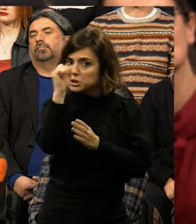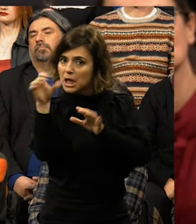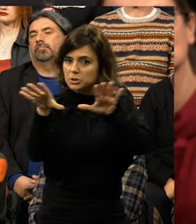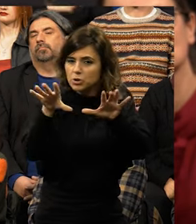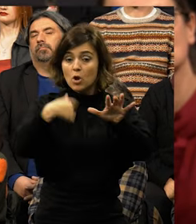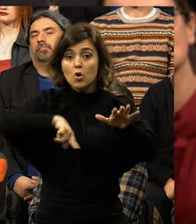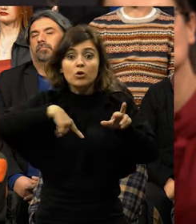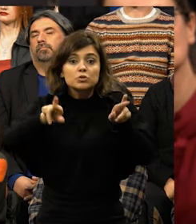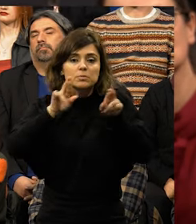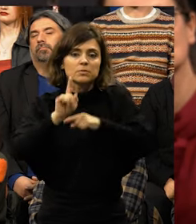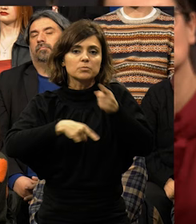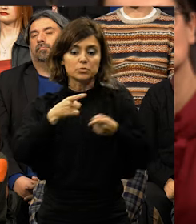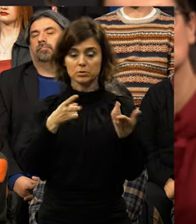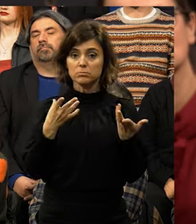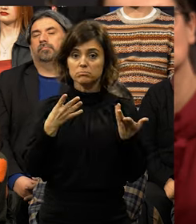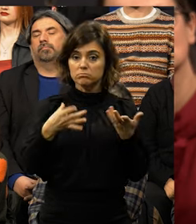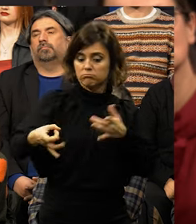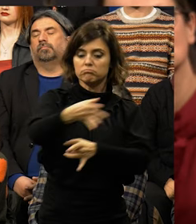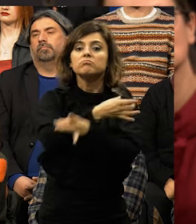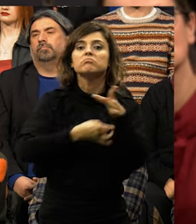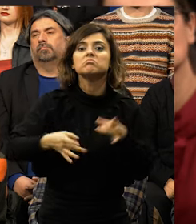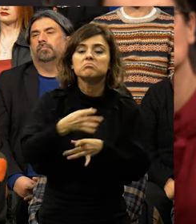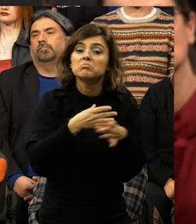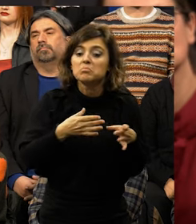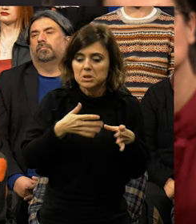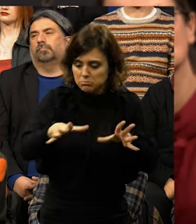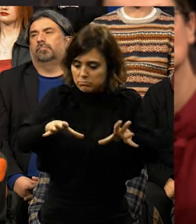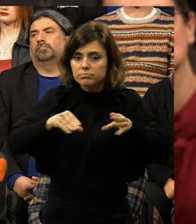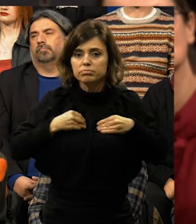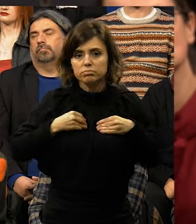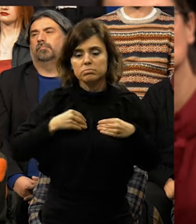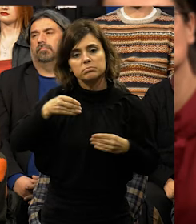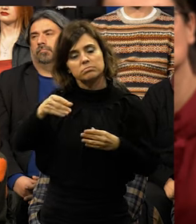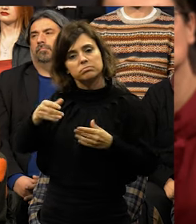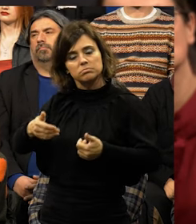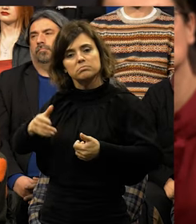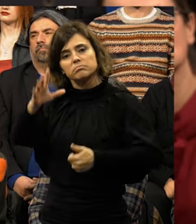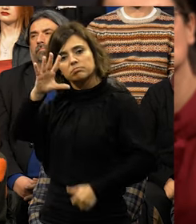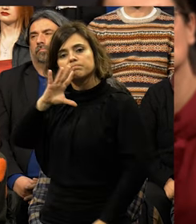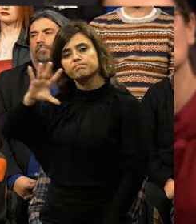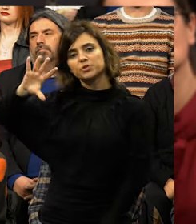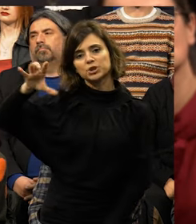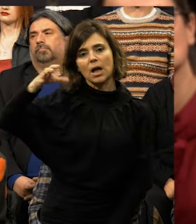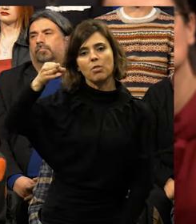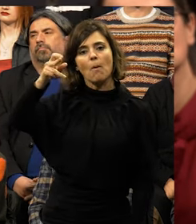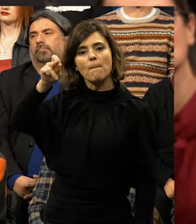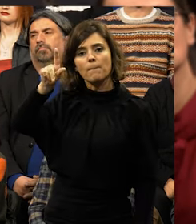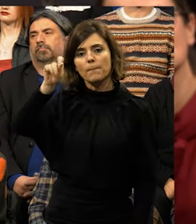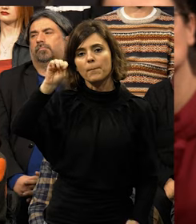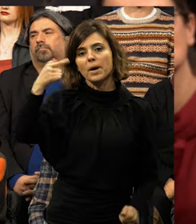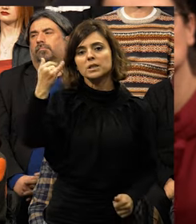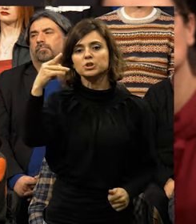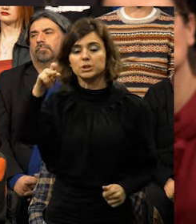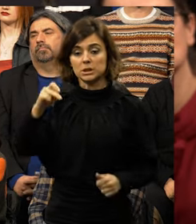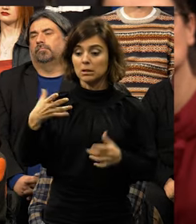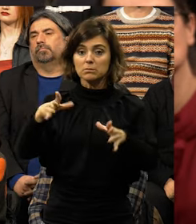europeus que são a maioria que ainda não reconhece o estado da Palestina reconhec o estado da Palestina porque só se pode conhecer uma solução